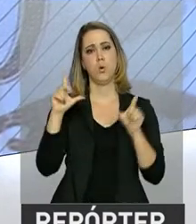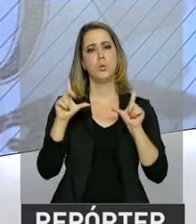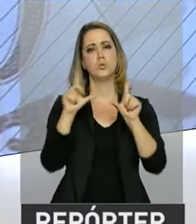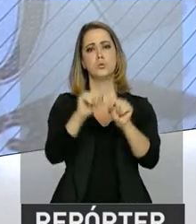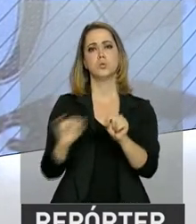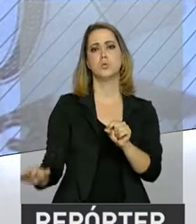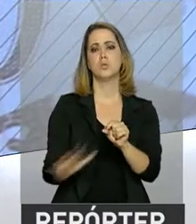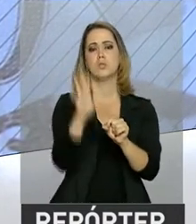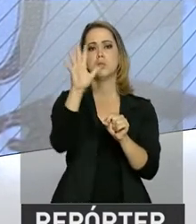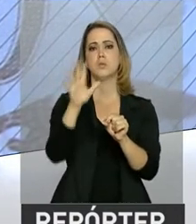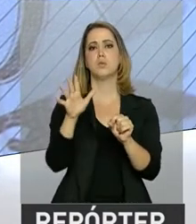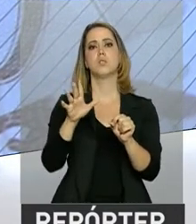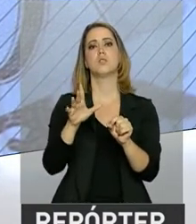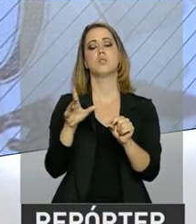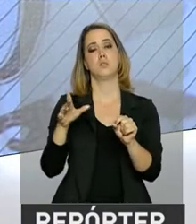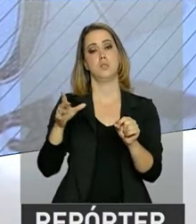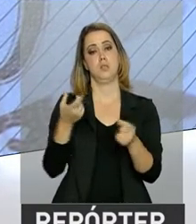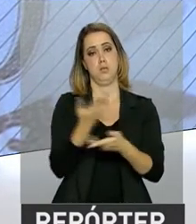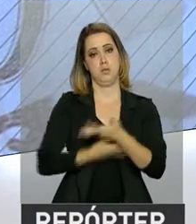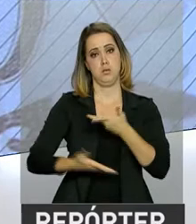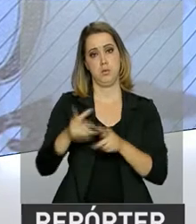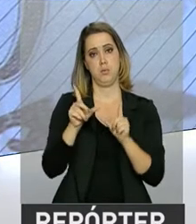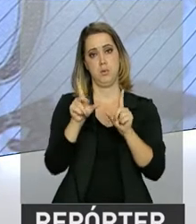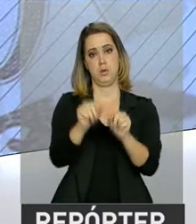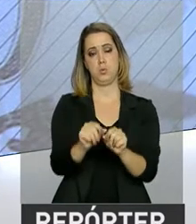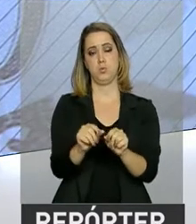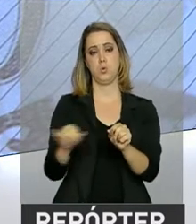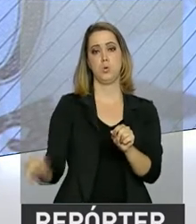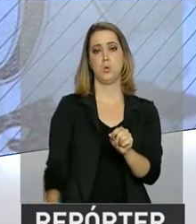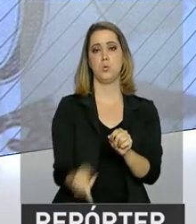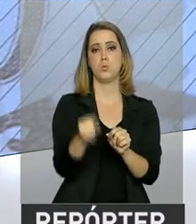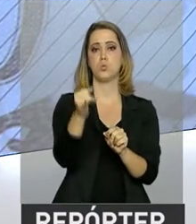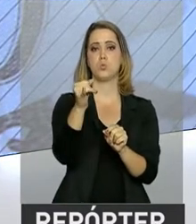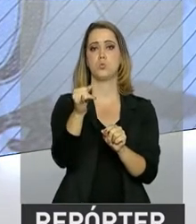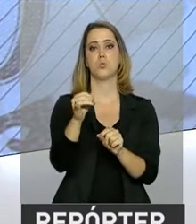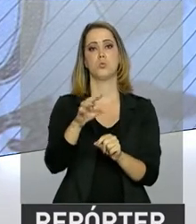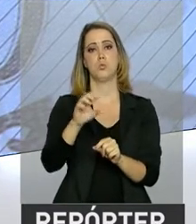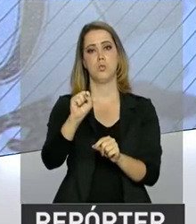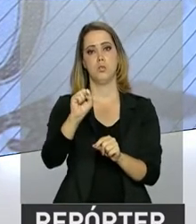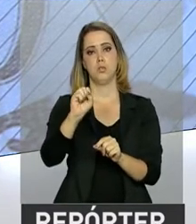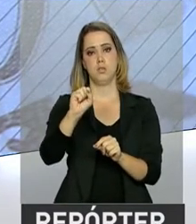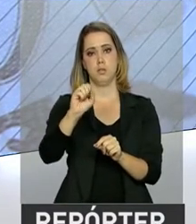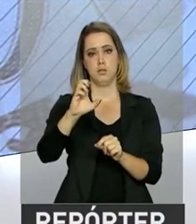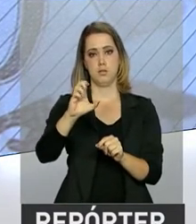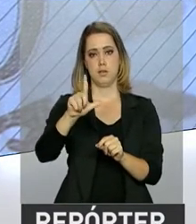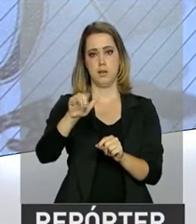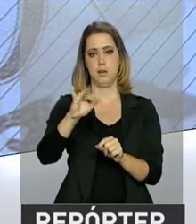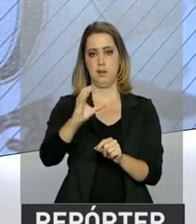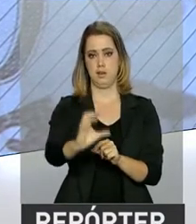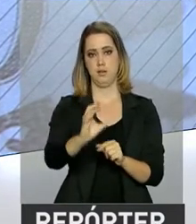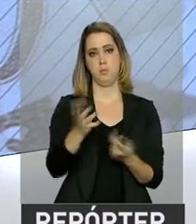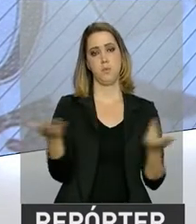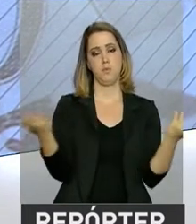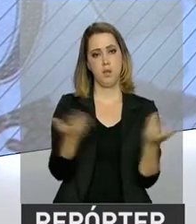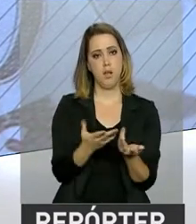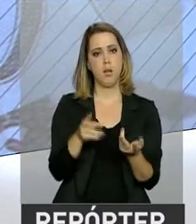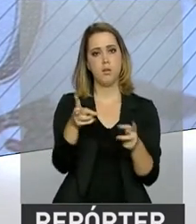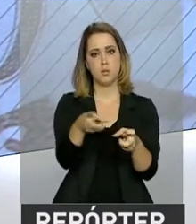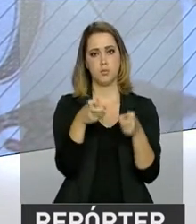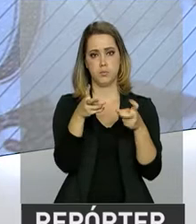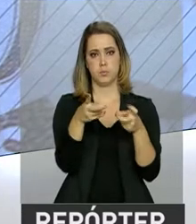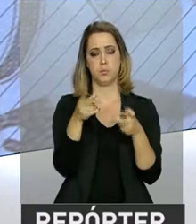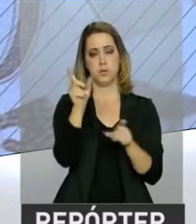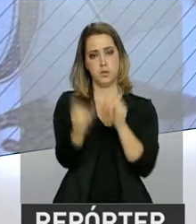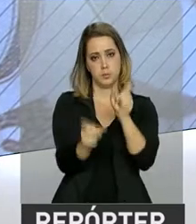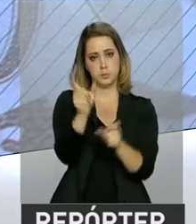da inflação, o mercado reduziu também a estimativa da Selic, a taxa básica de juros da economia. Agora, a previsão dos analistas